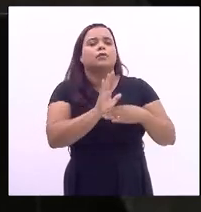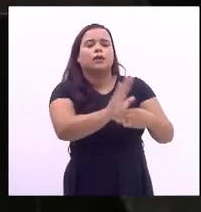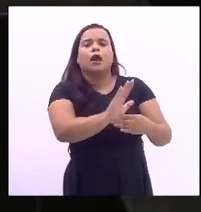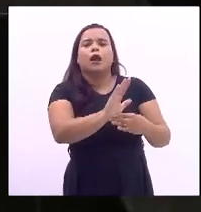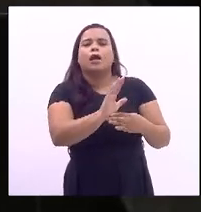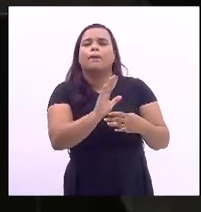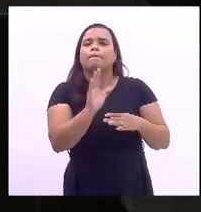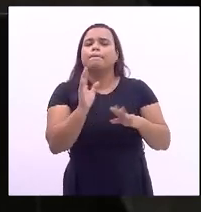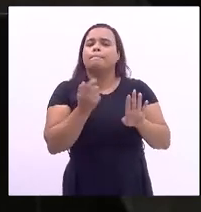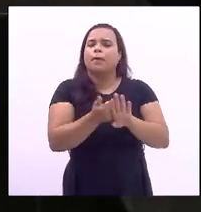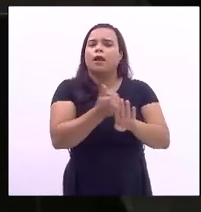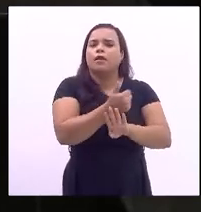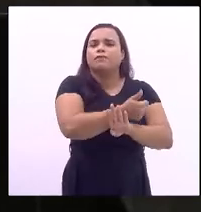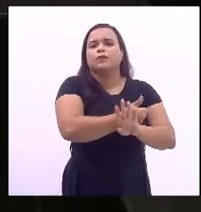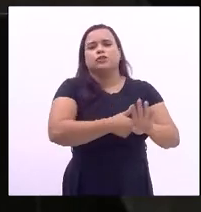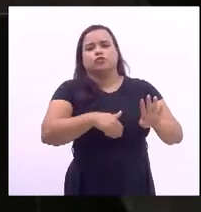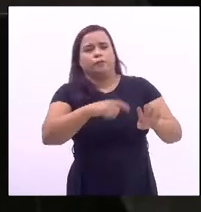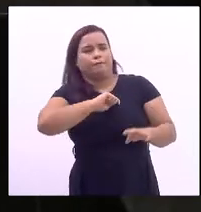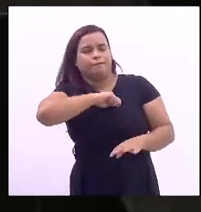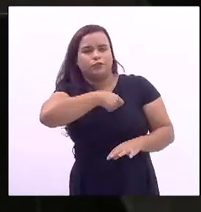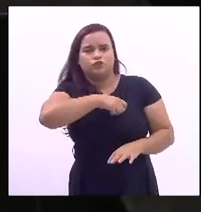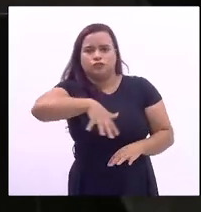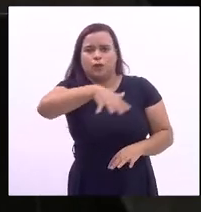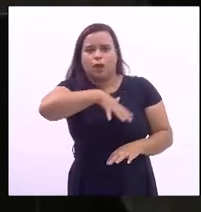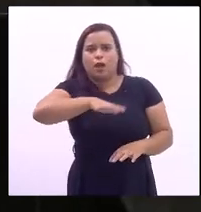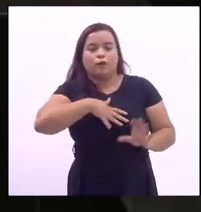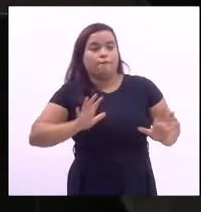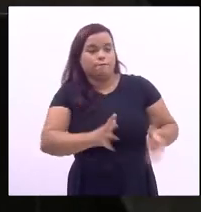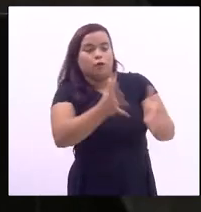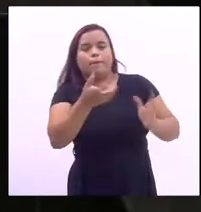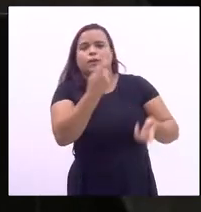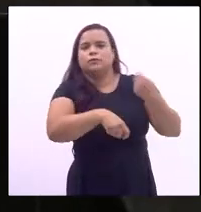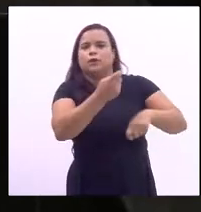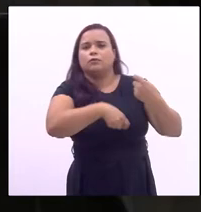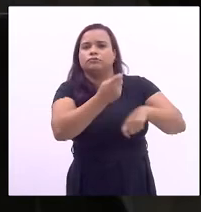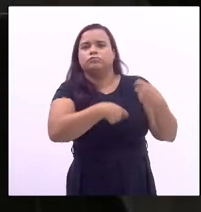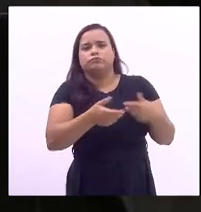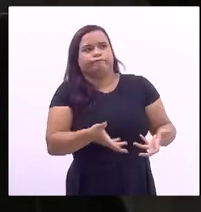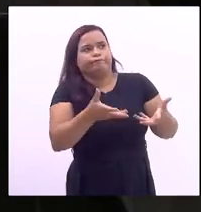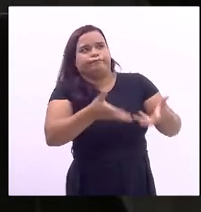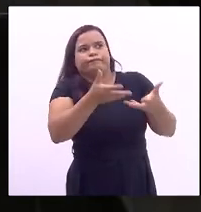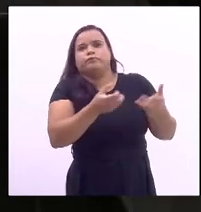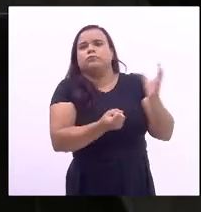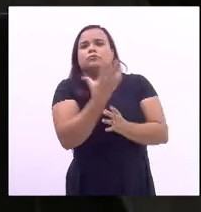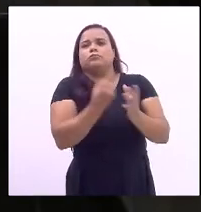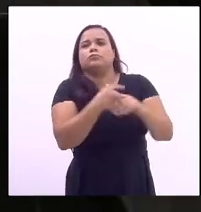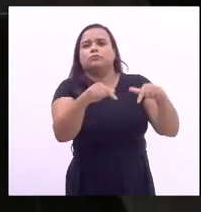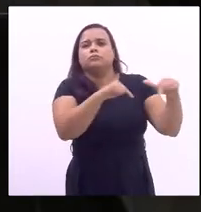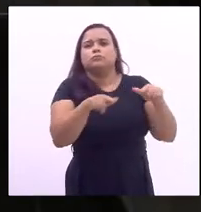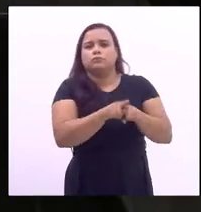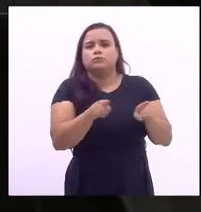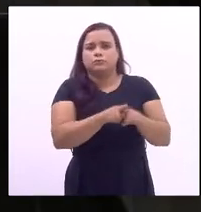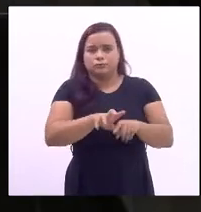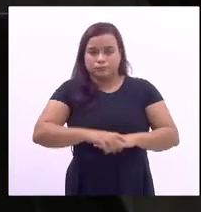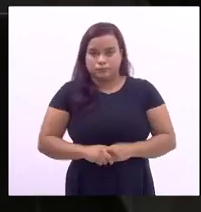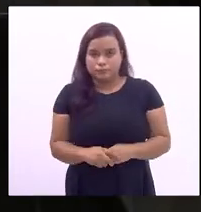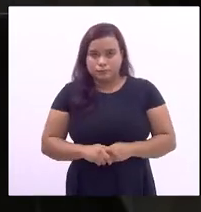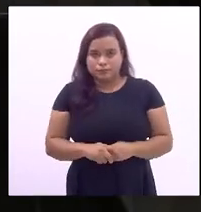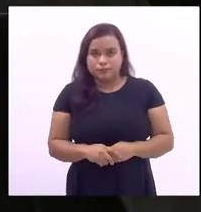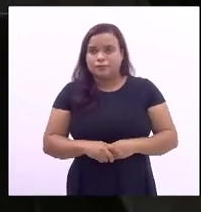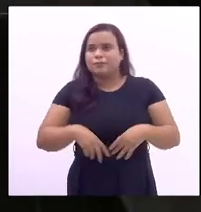fiscais com vista a fomentar a recuperação econômica do Comércio local geração de emprego tem um artigo quarto